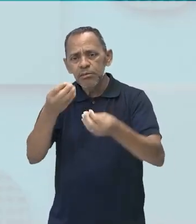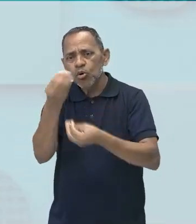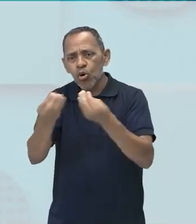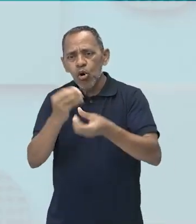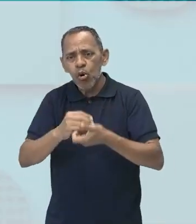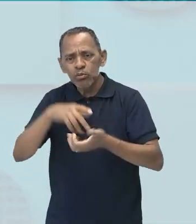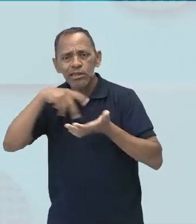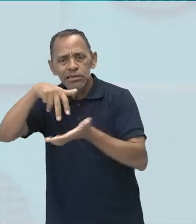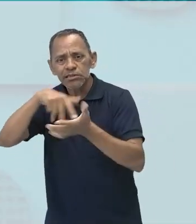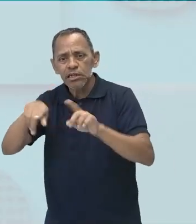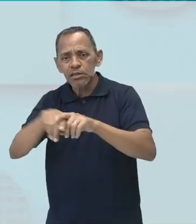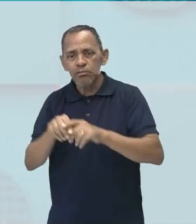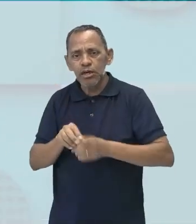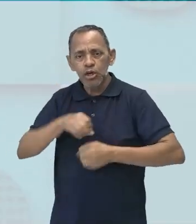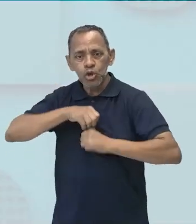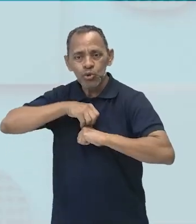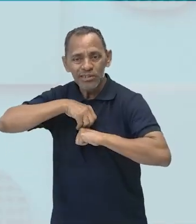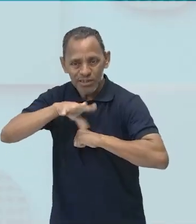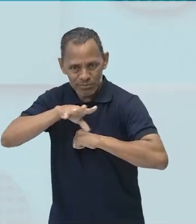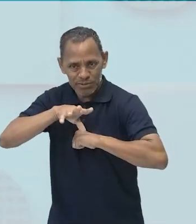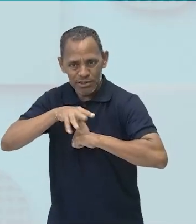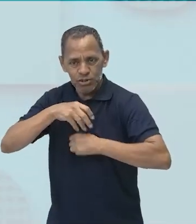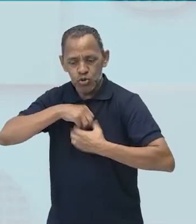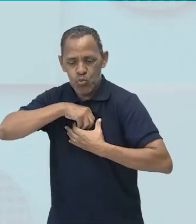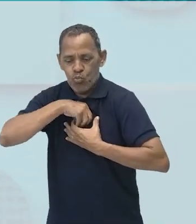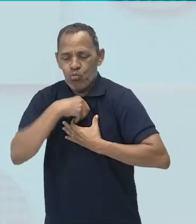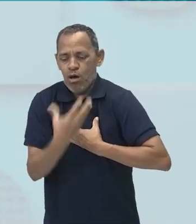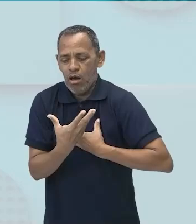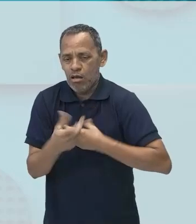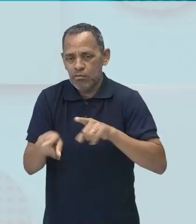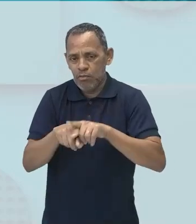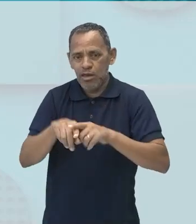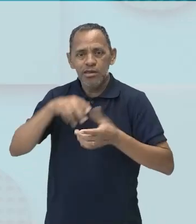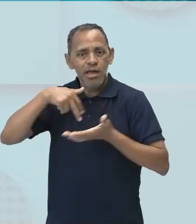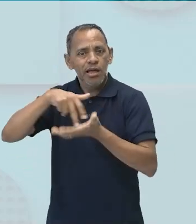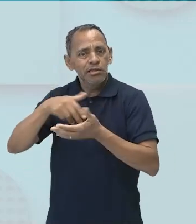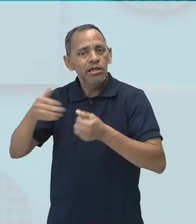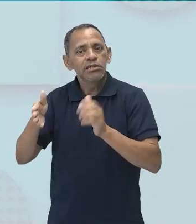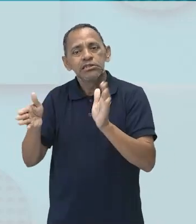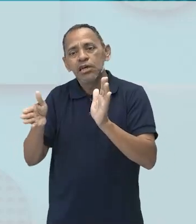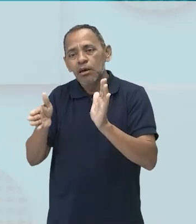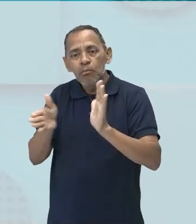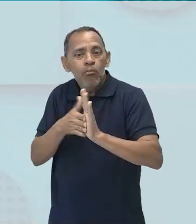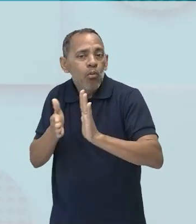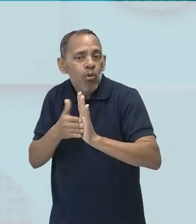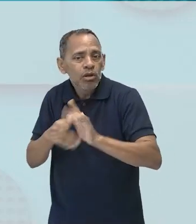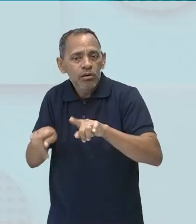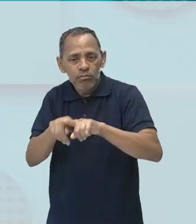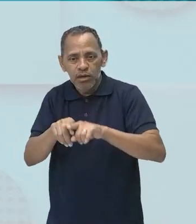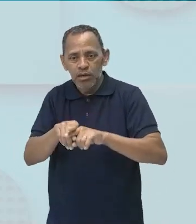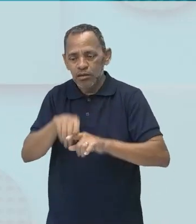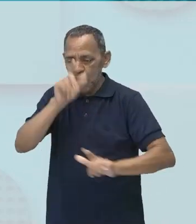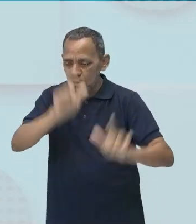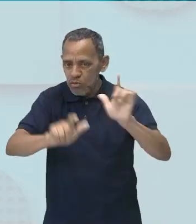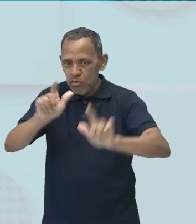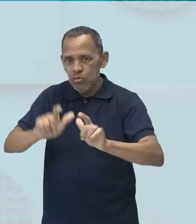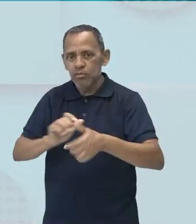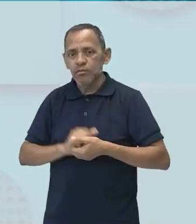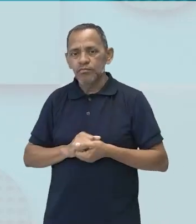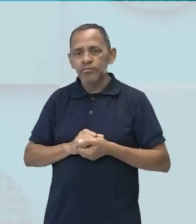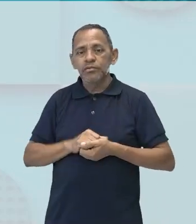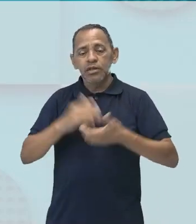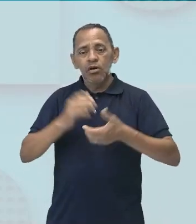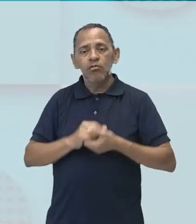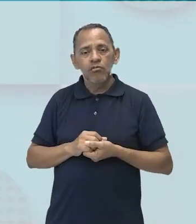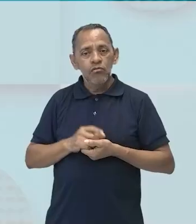não transmite os sentimentos que a dança tem que proporcionar ao público. Então, assim como